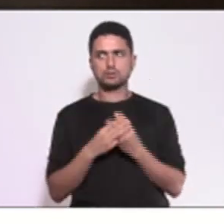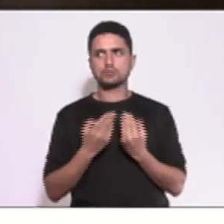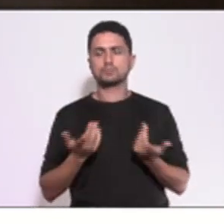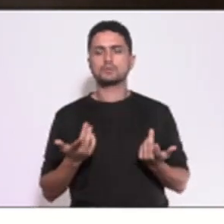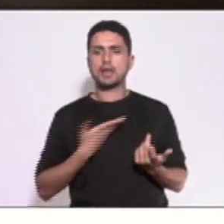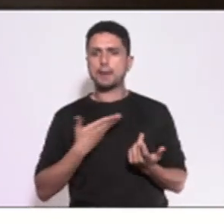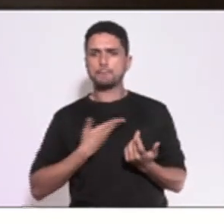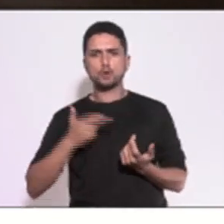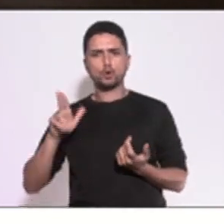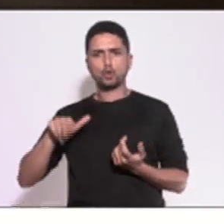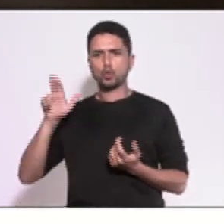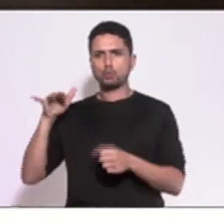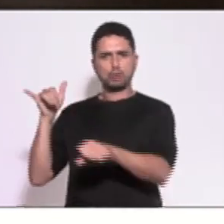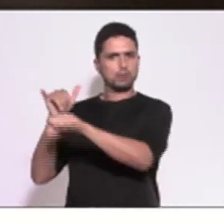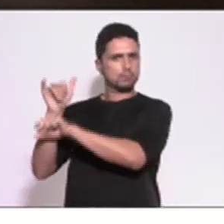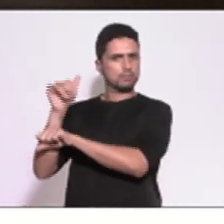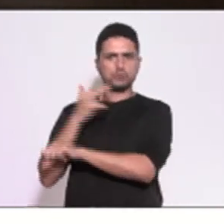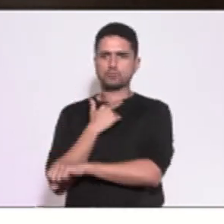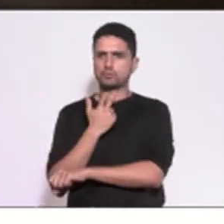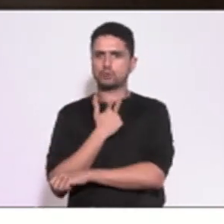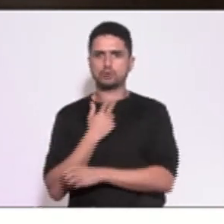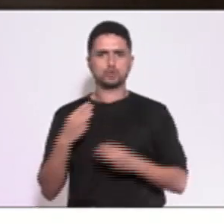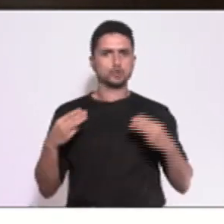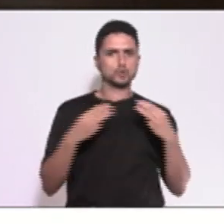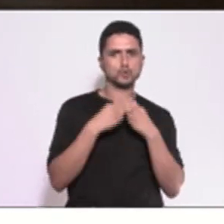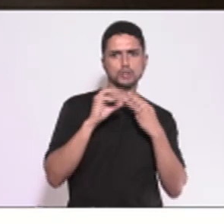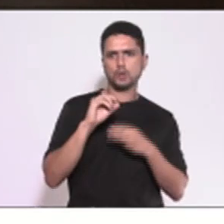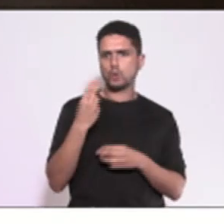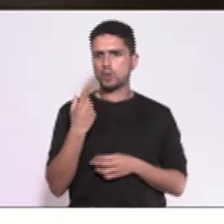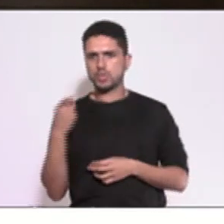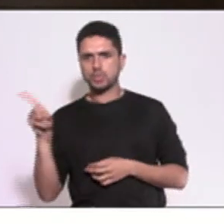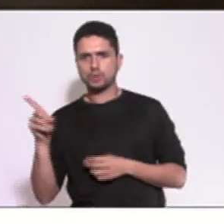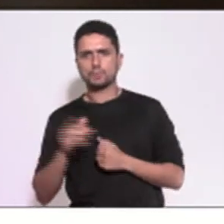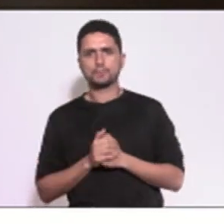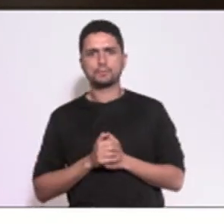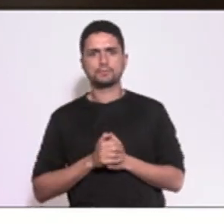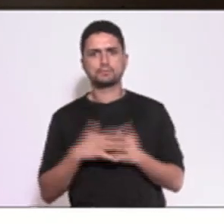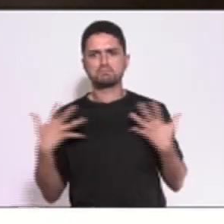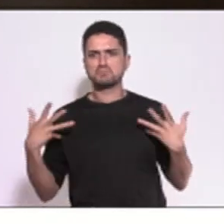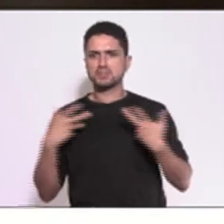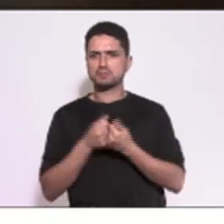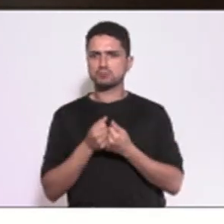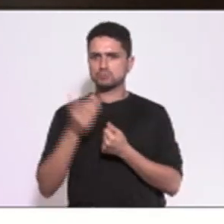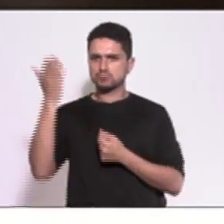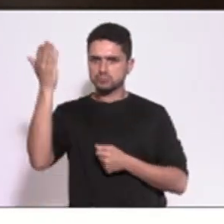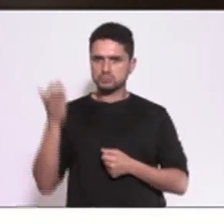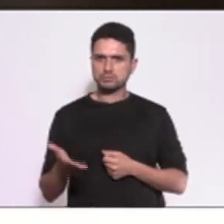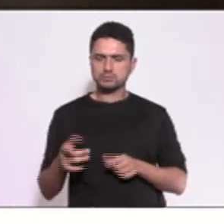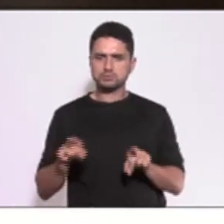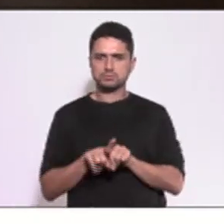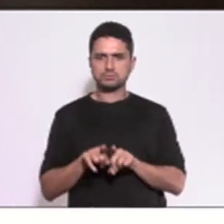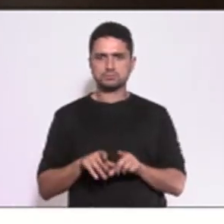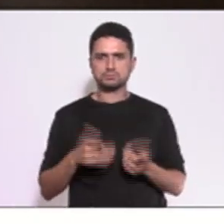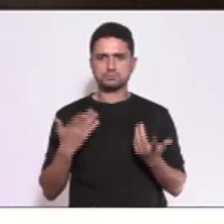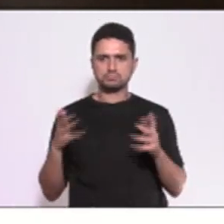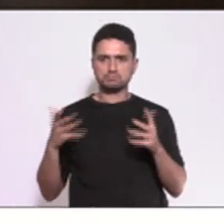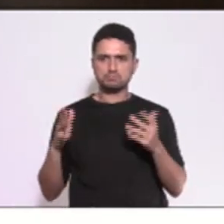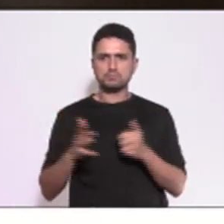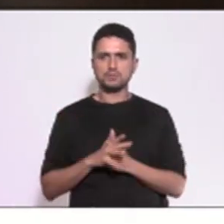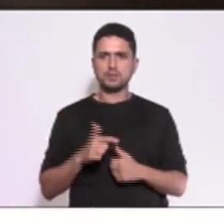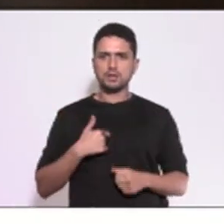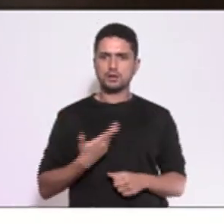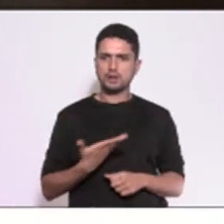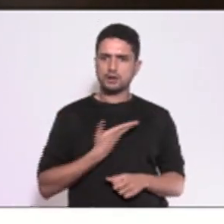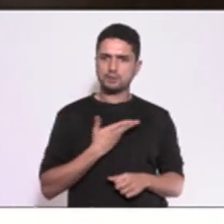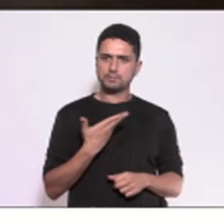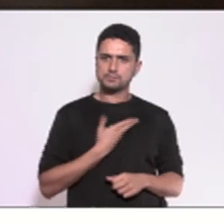as costas para o outro, sendo judeu ou não. E incrivelmente, mais incrível mesmo, que eu sou um amigo